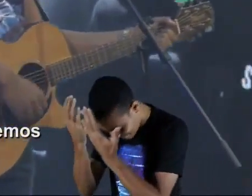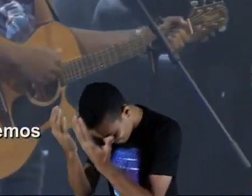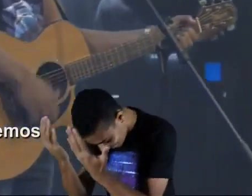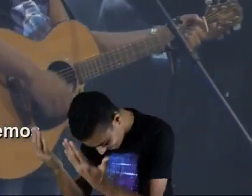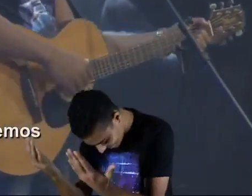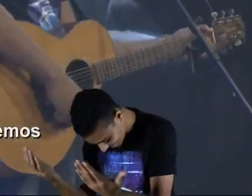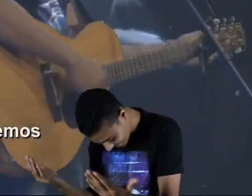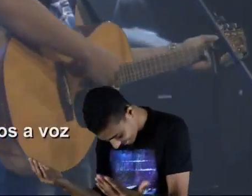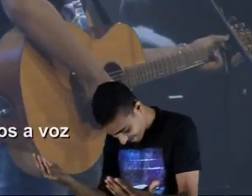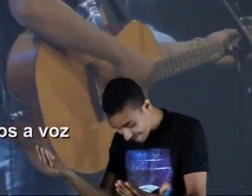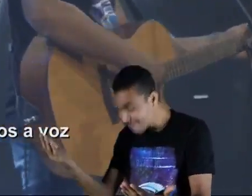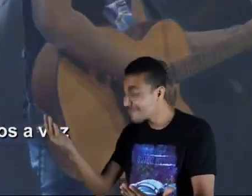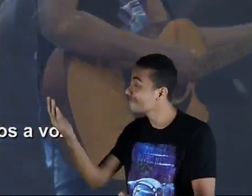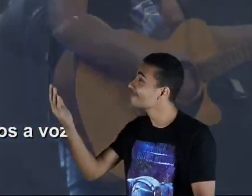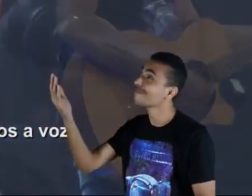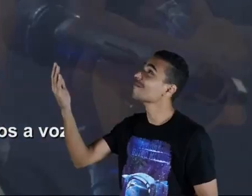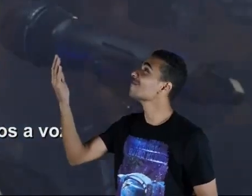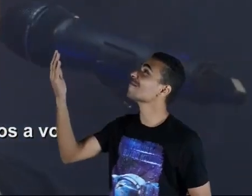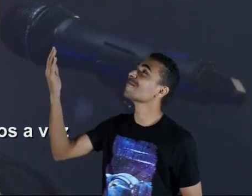Nos